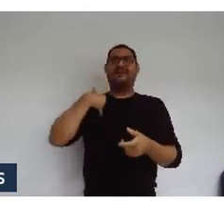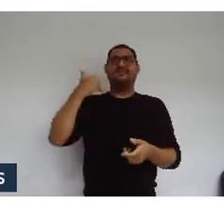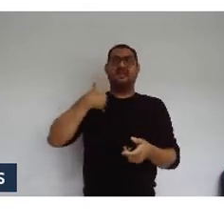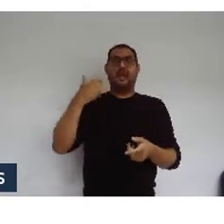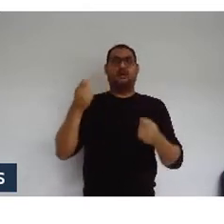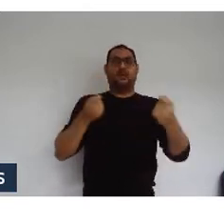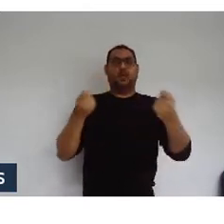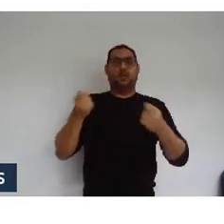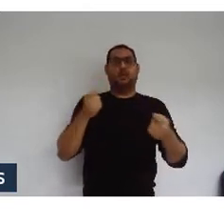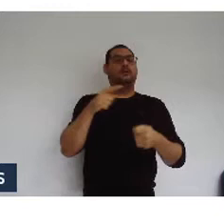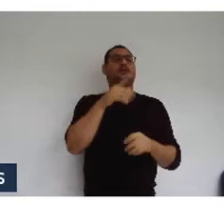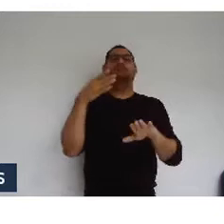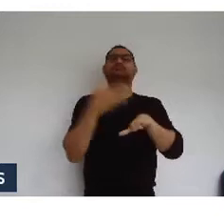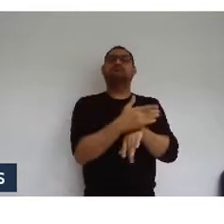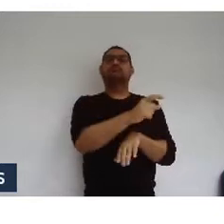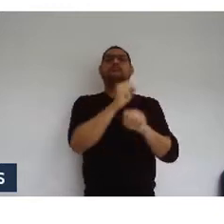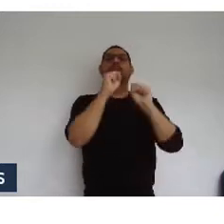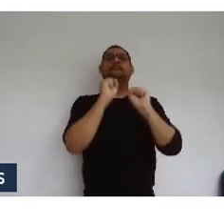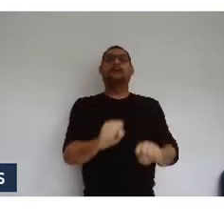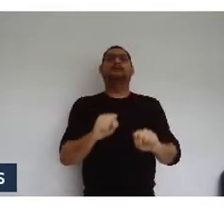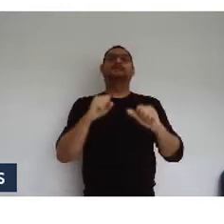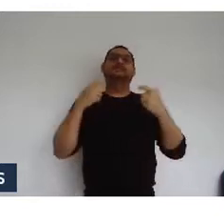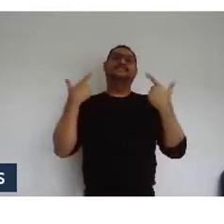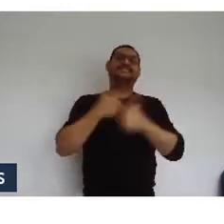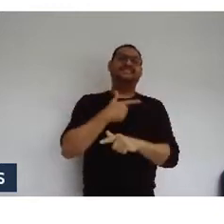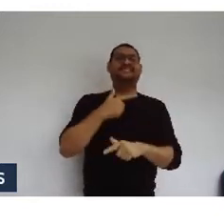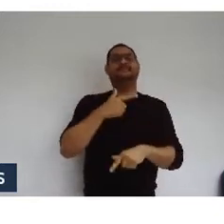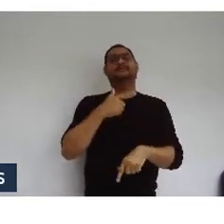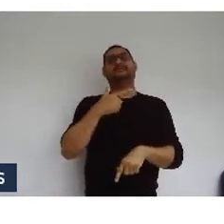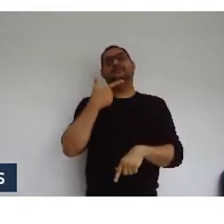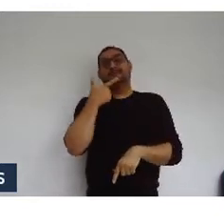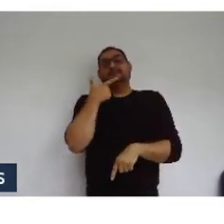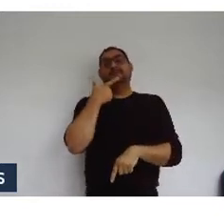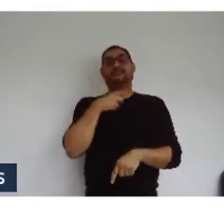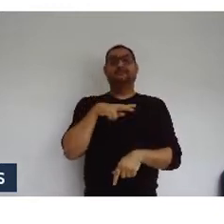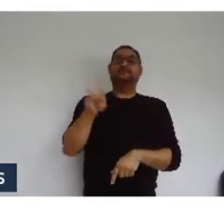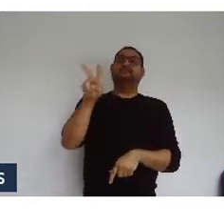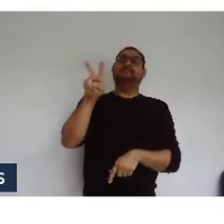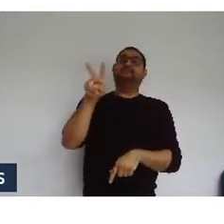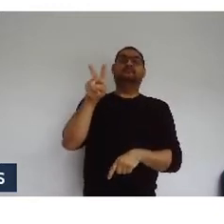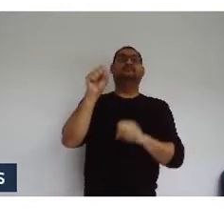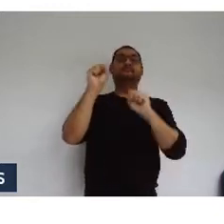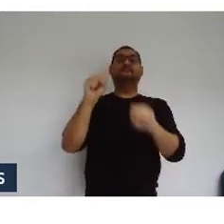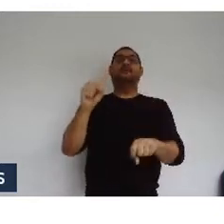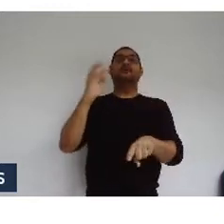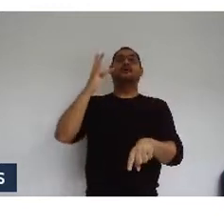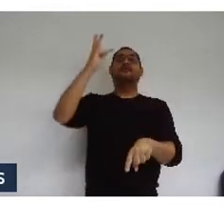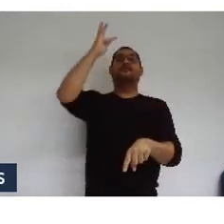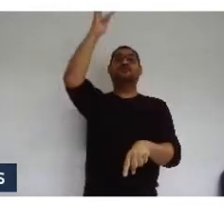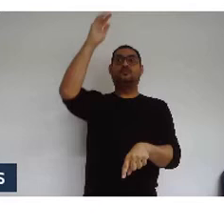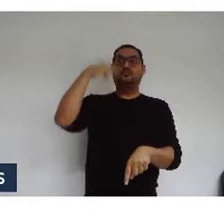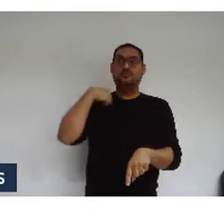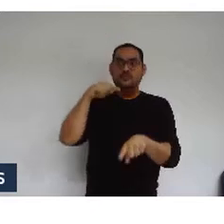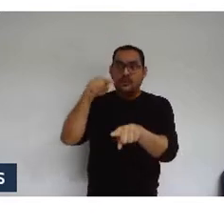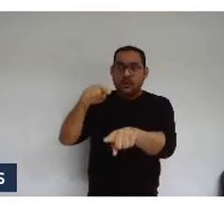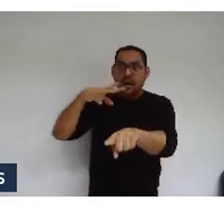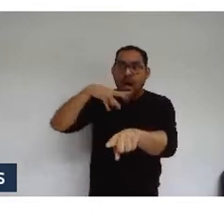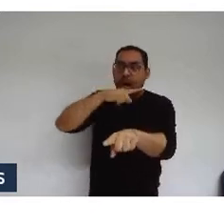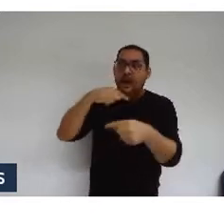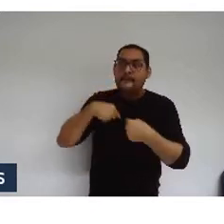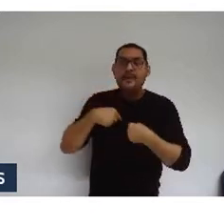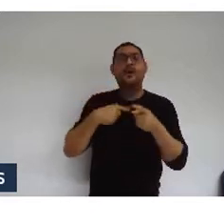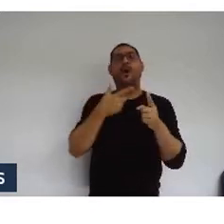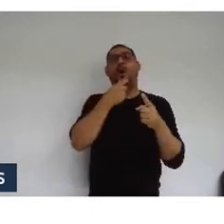e provoquem risos, talvez irônicos, ao antever o seu próprio futuro, né? Ele tem já